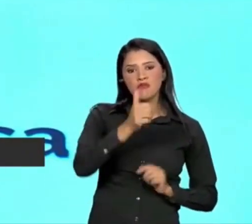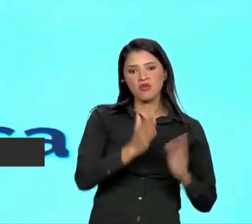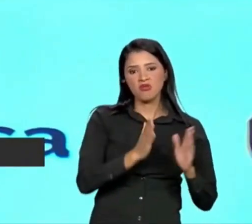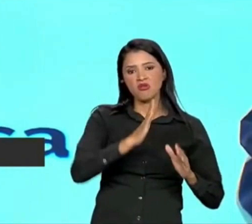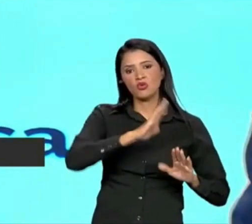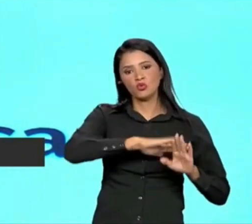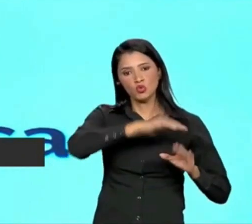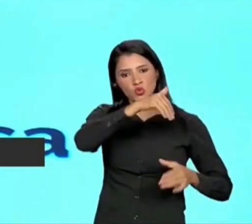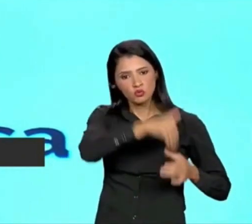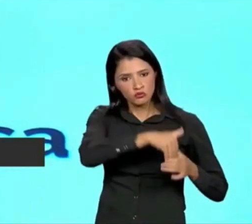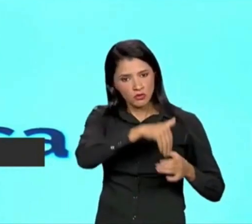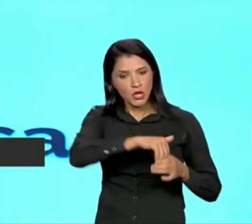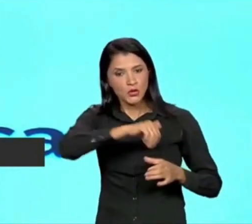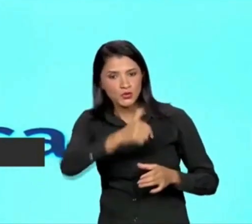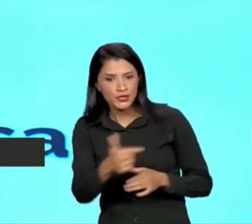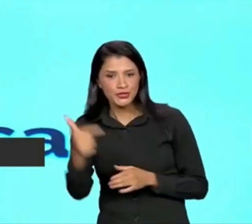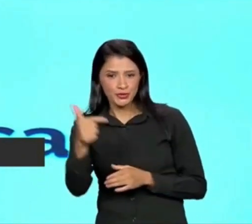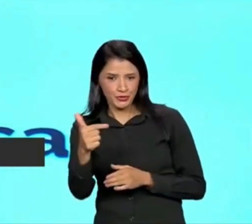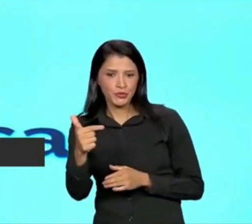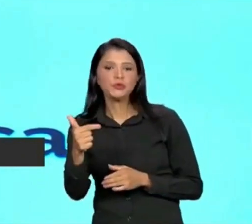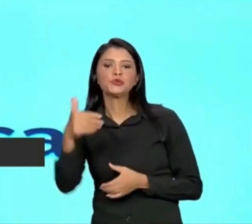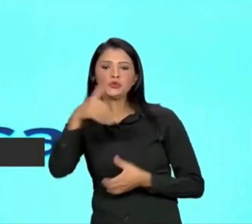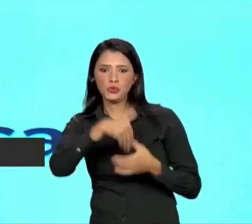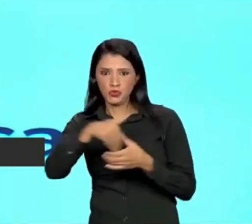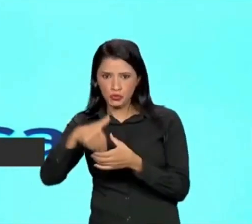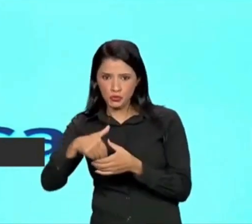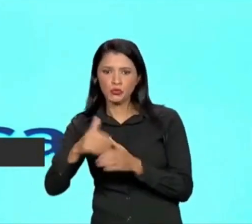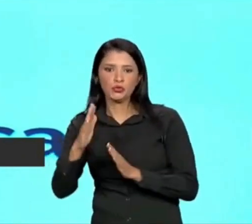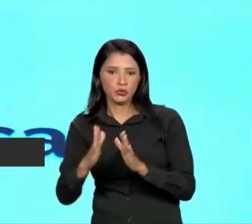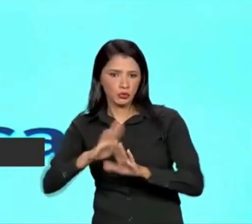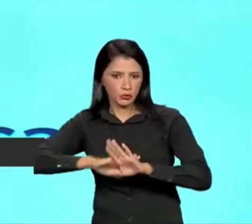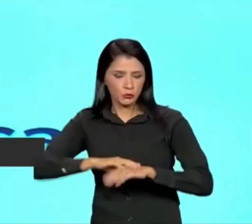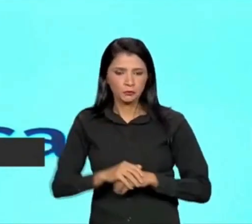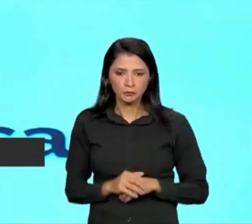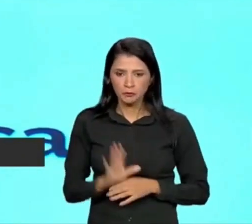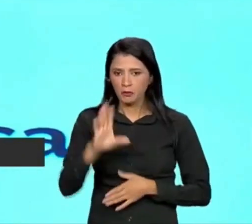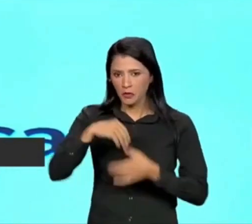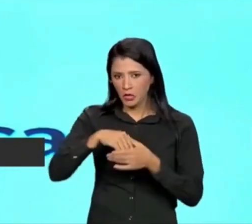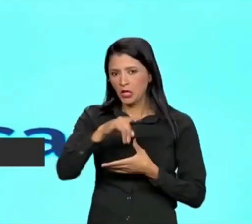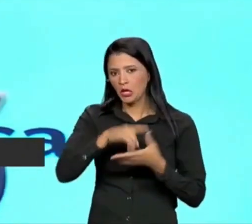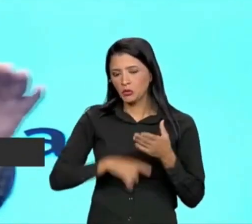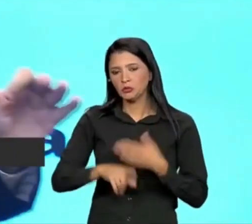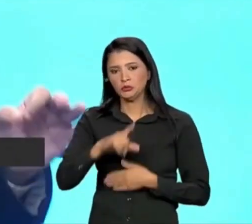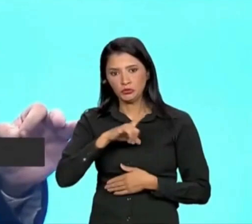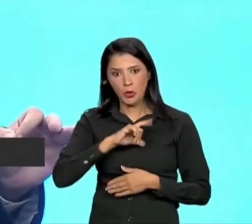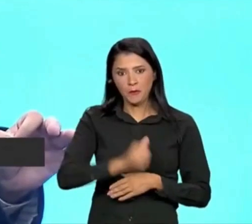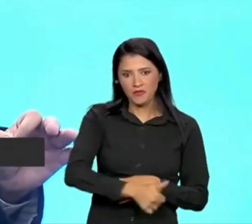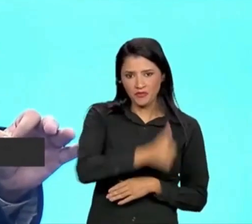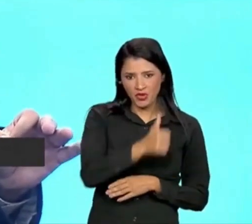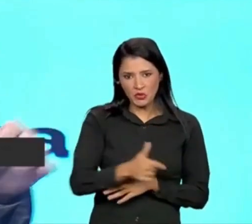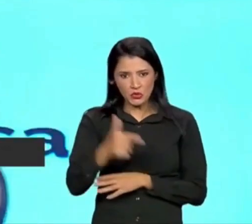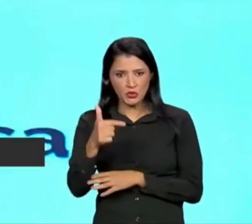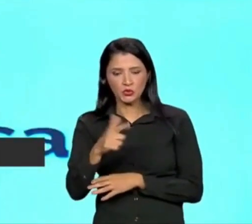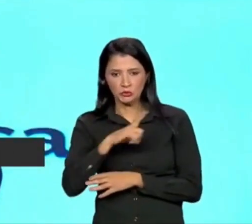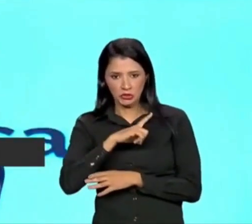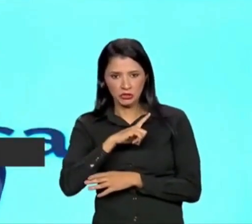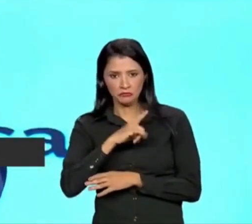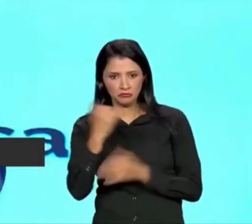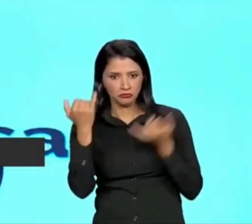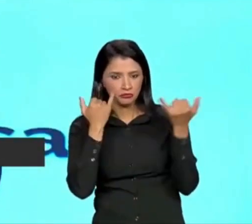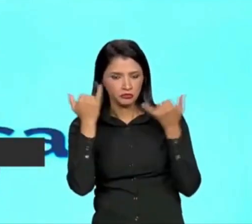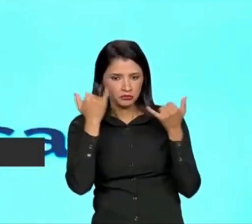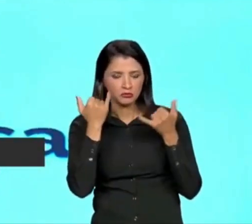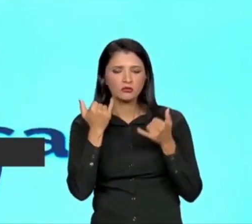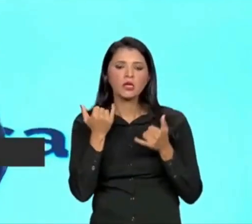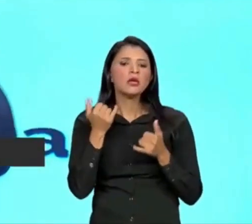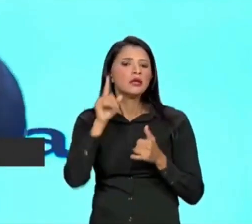turno. O planejamento da operação abrangia primeiro e segundo turno,